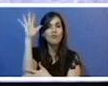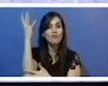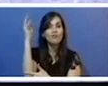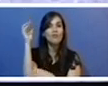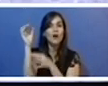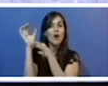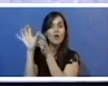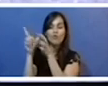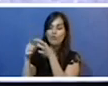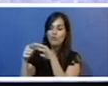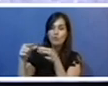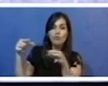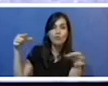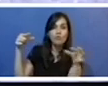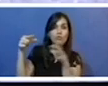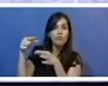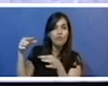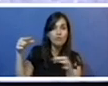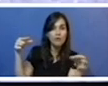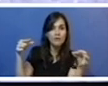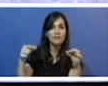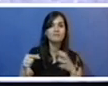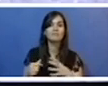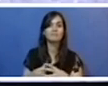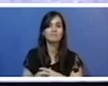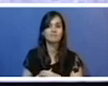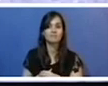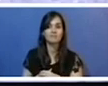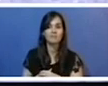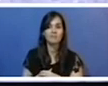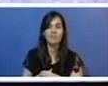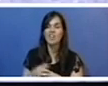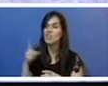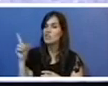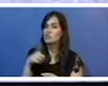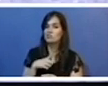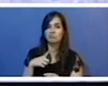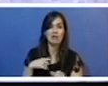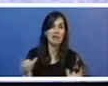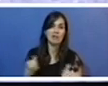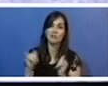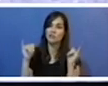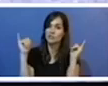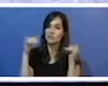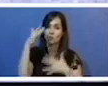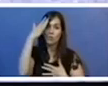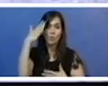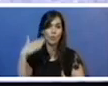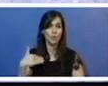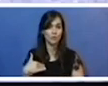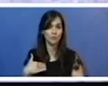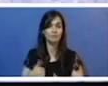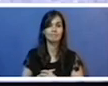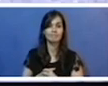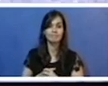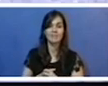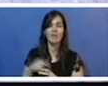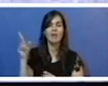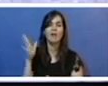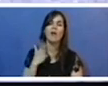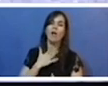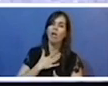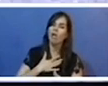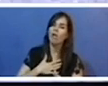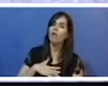de eucalipto ser pouco nutritiva, ele não tem tanta energia no corpo. E ele tem um comportamento bem